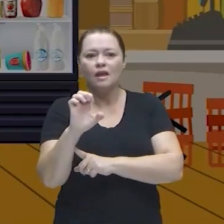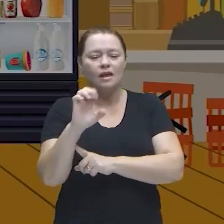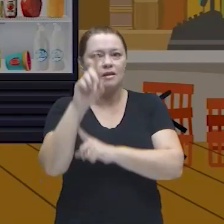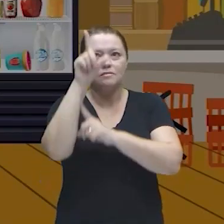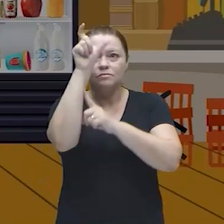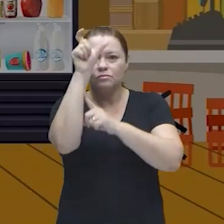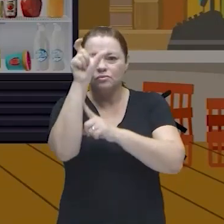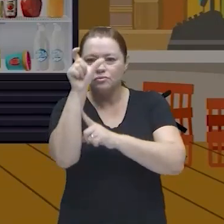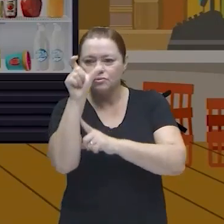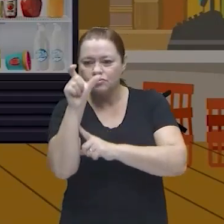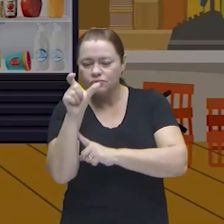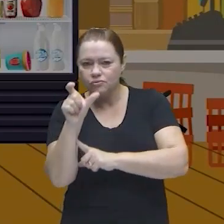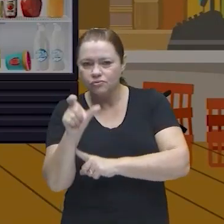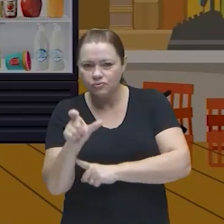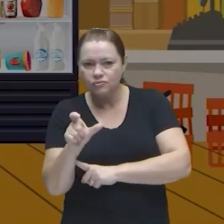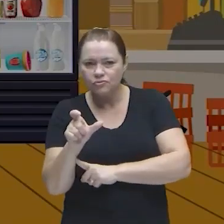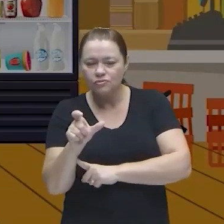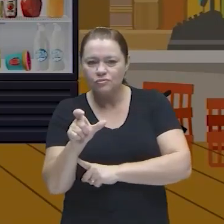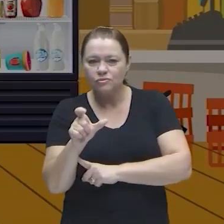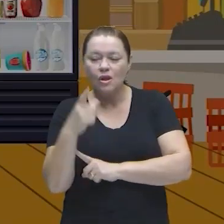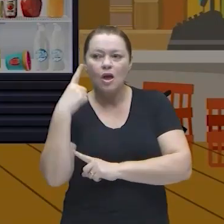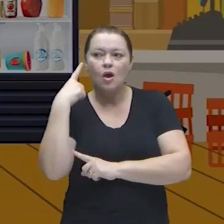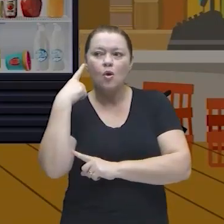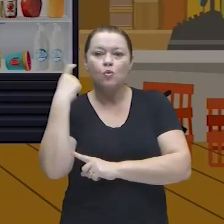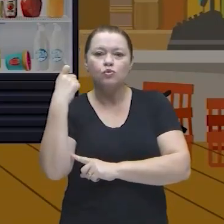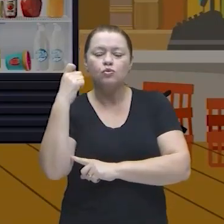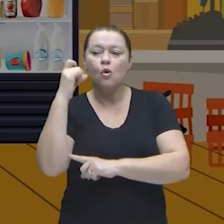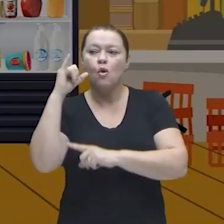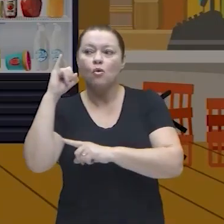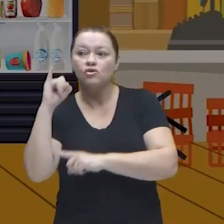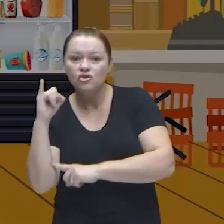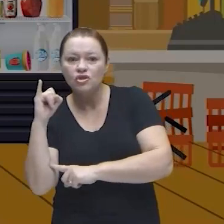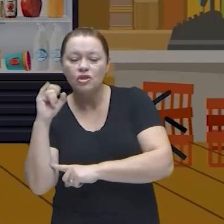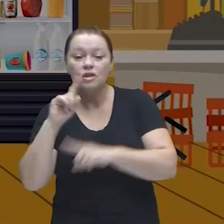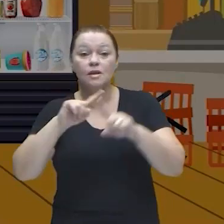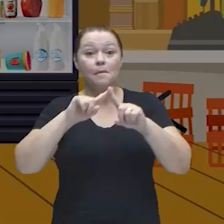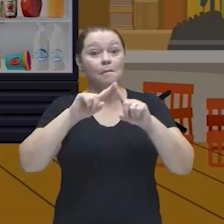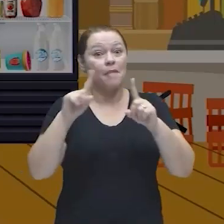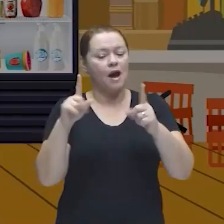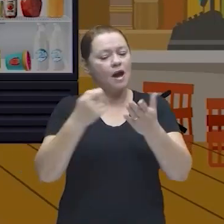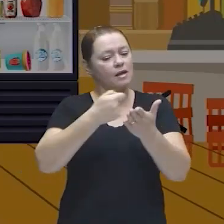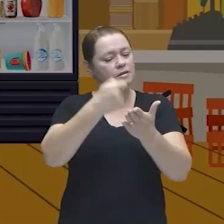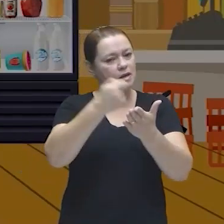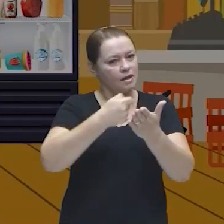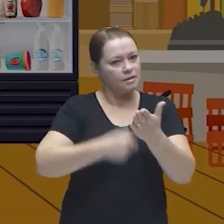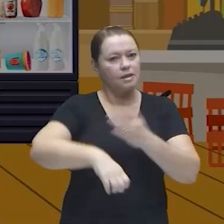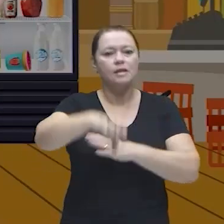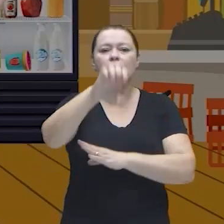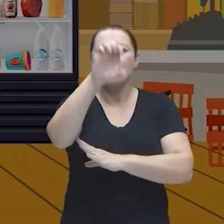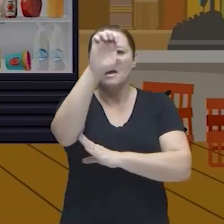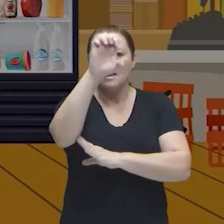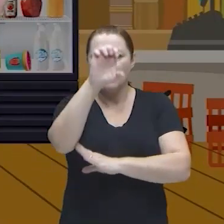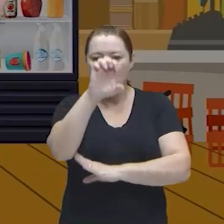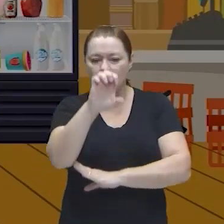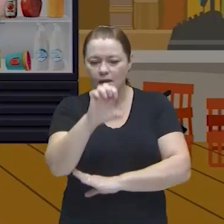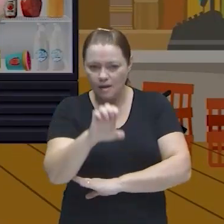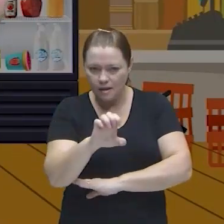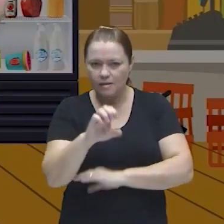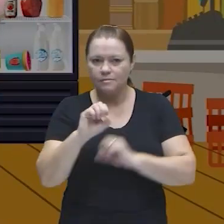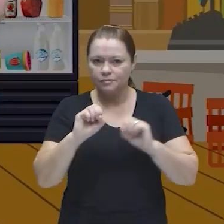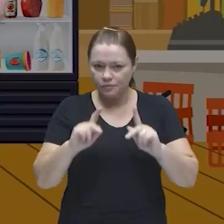ti, ti, ti. Porém, todos escritos com a vogal E. E alimentícios, o que nós temos